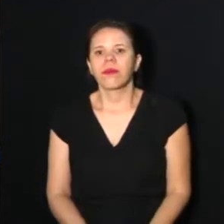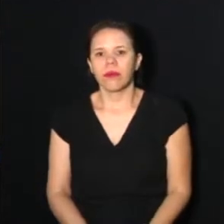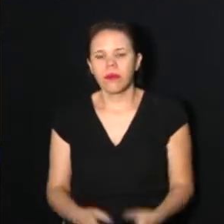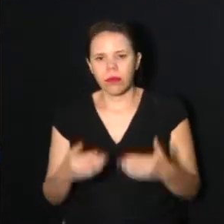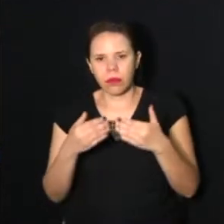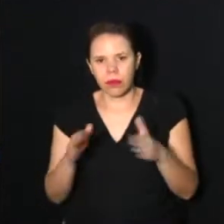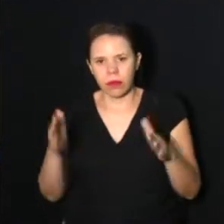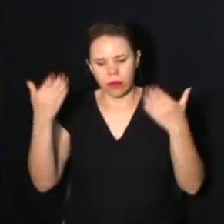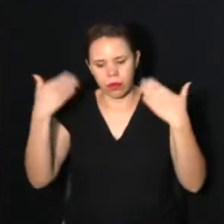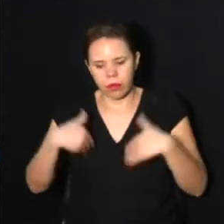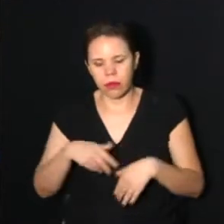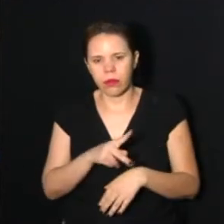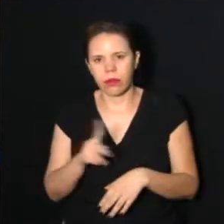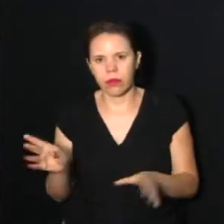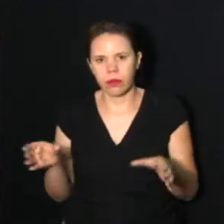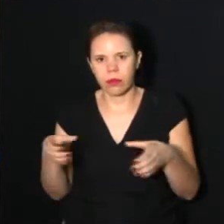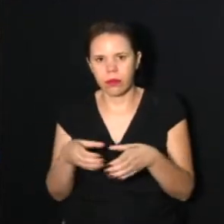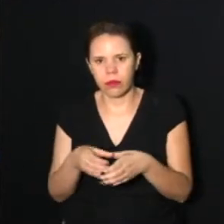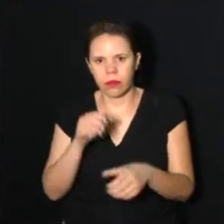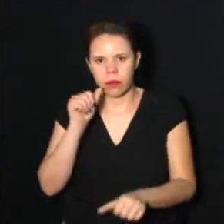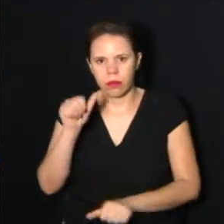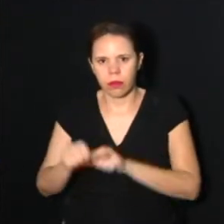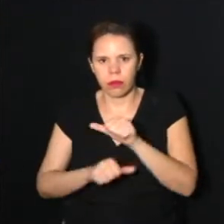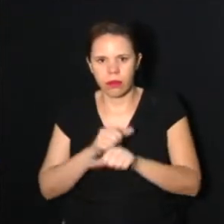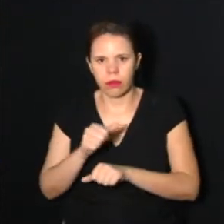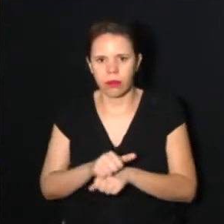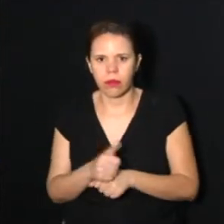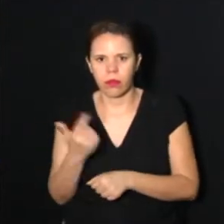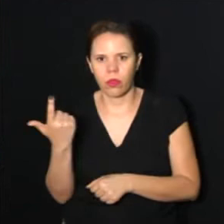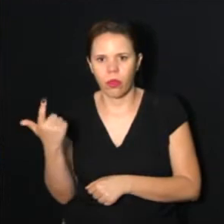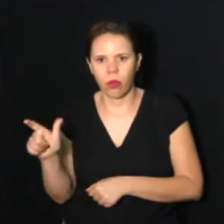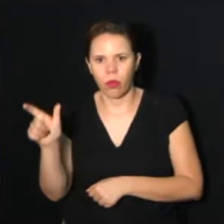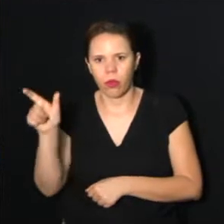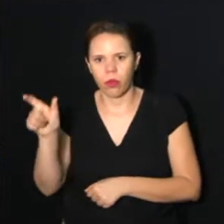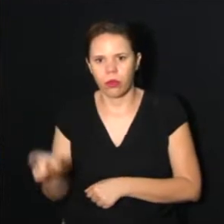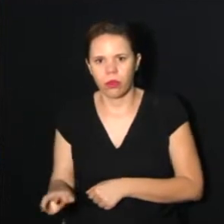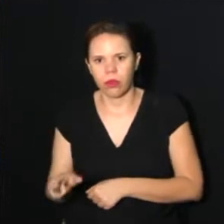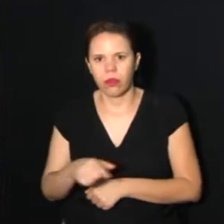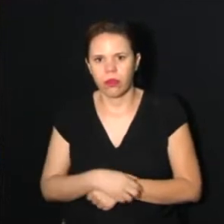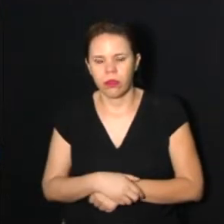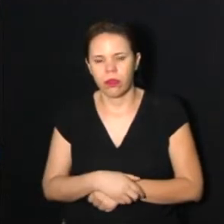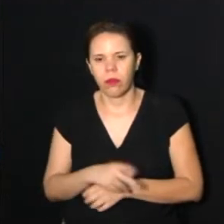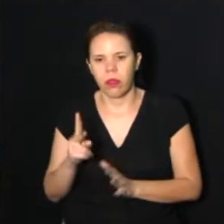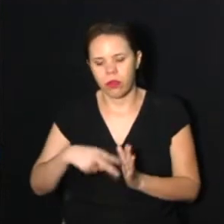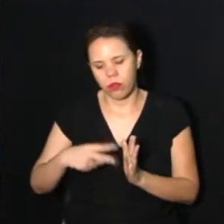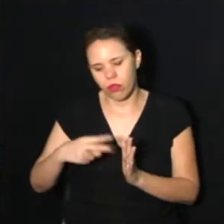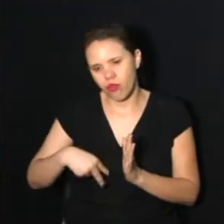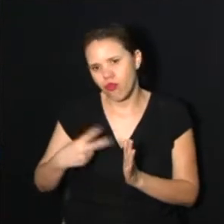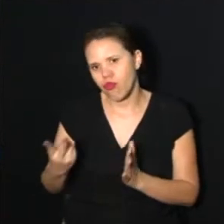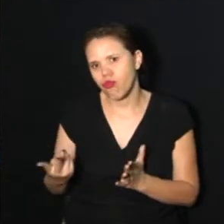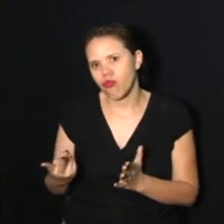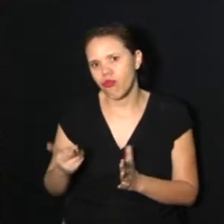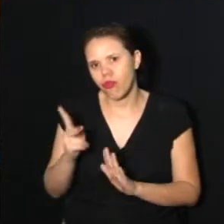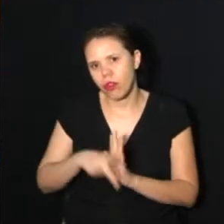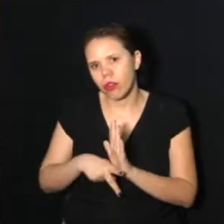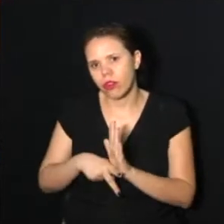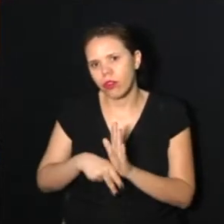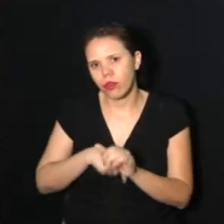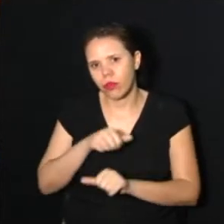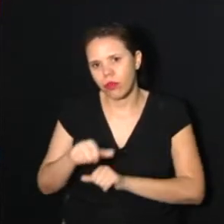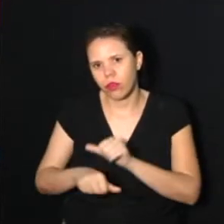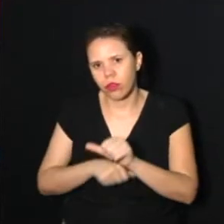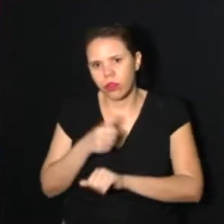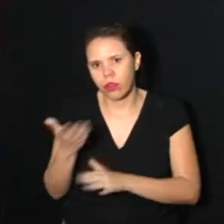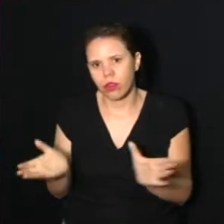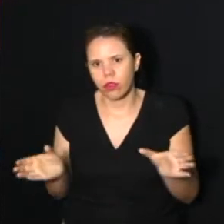desse presidente se deu com a mudança de outro relator, pois nós mudamos o biênio da